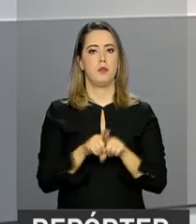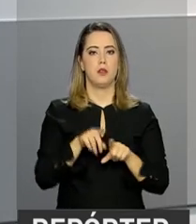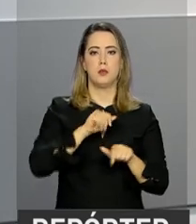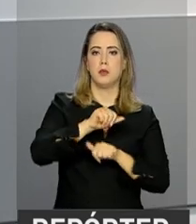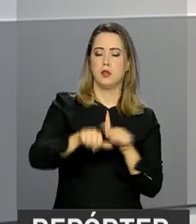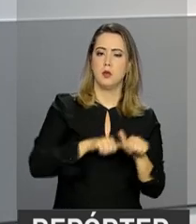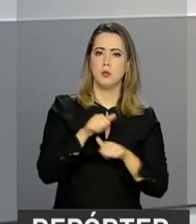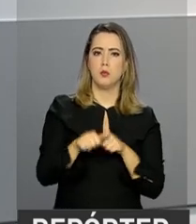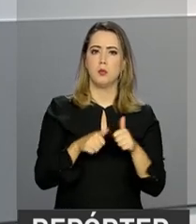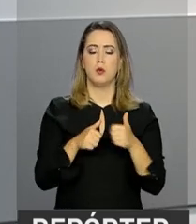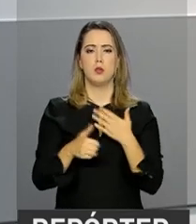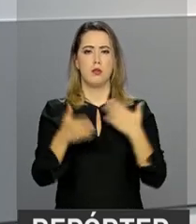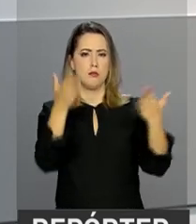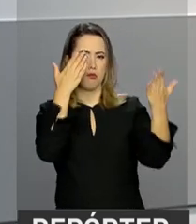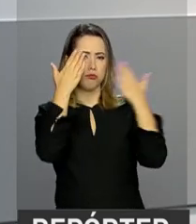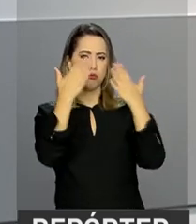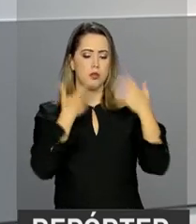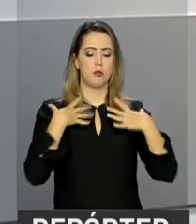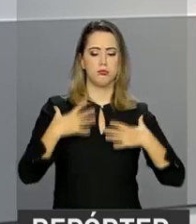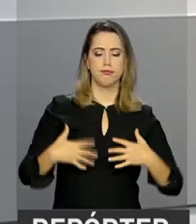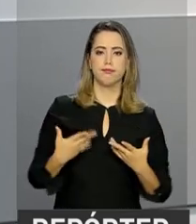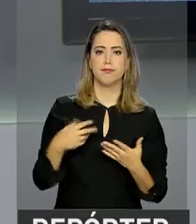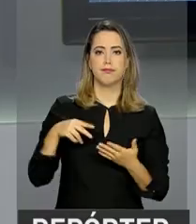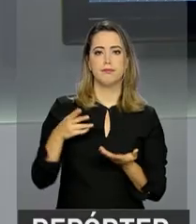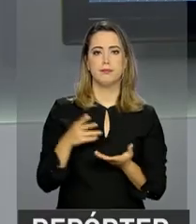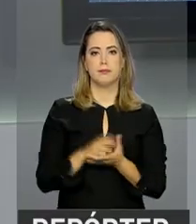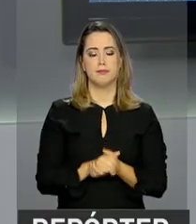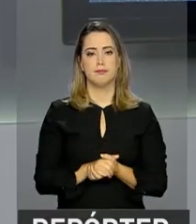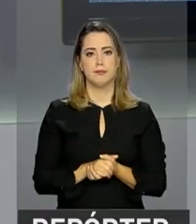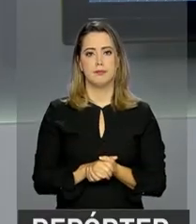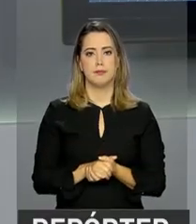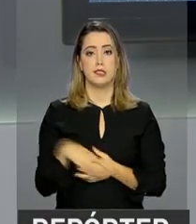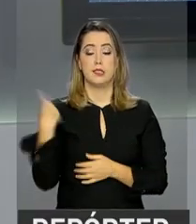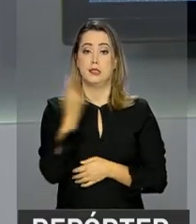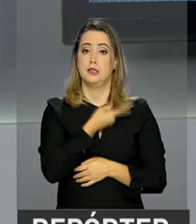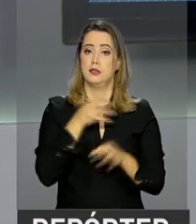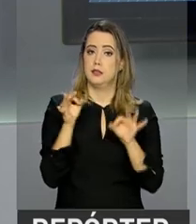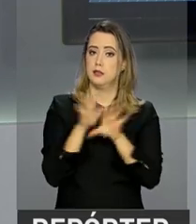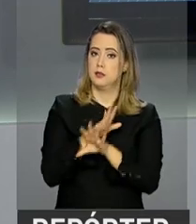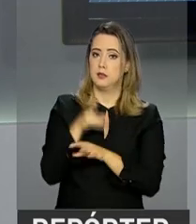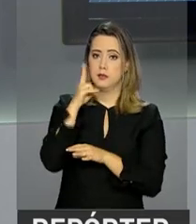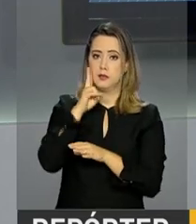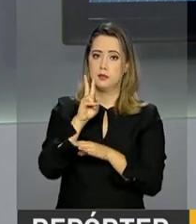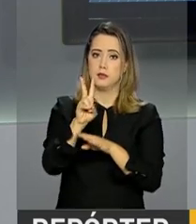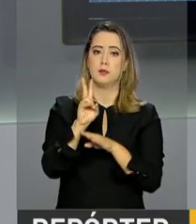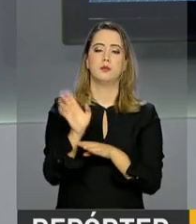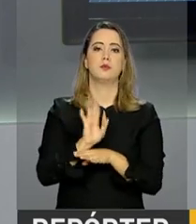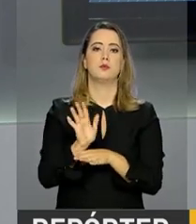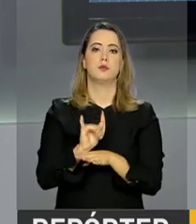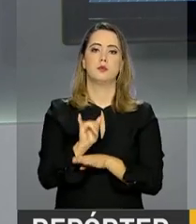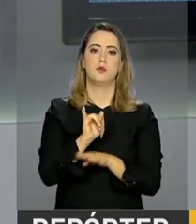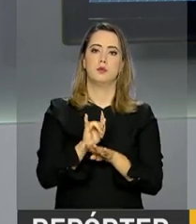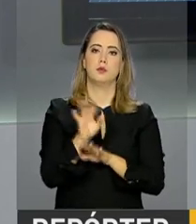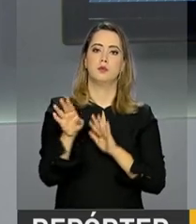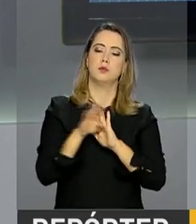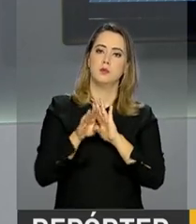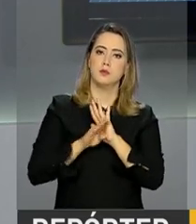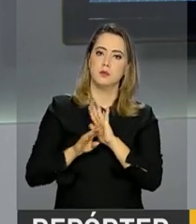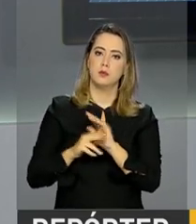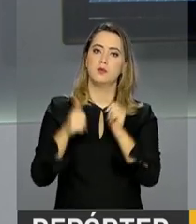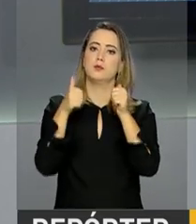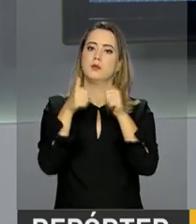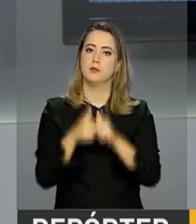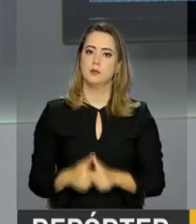na personalidade e no comportamento da pessoa. Nós ficamos por aqui. Você pode rever as reportagens no YouTube e toda a